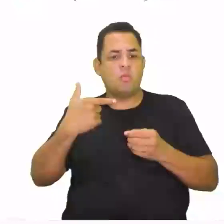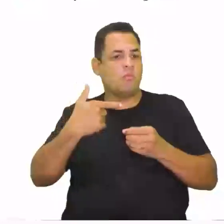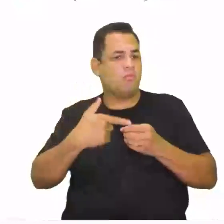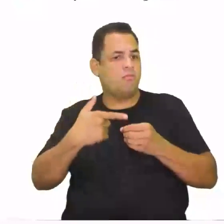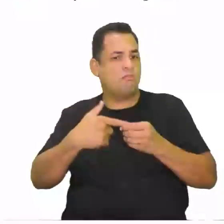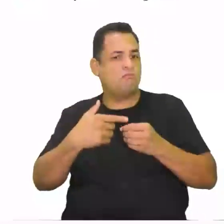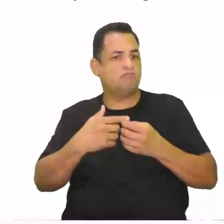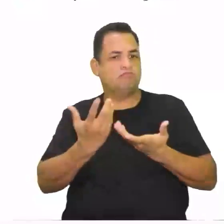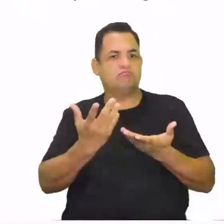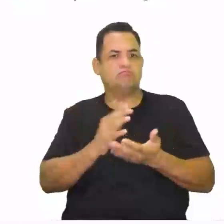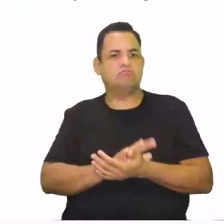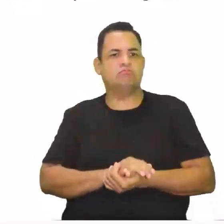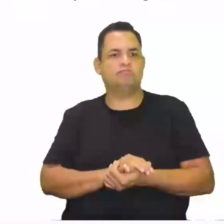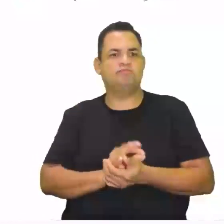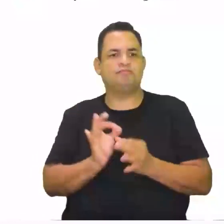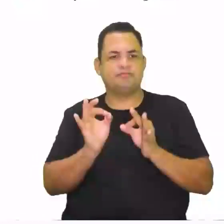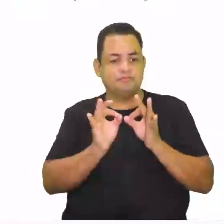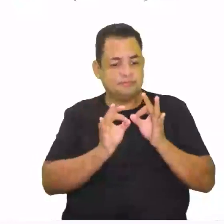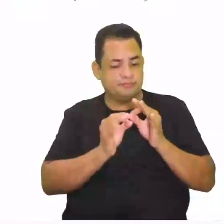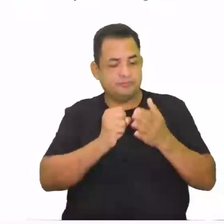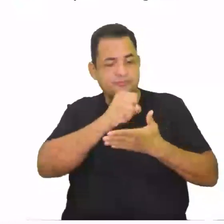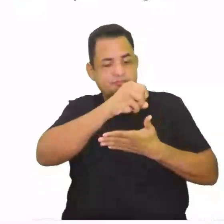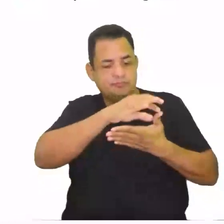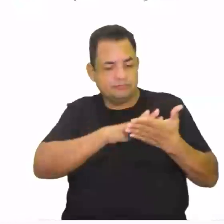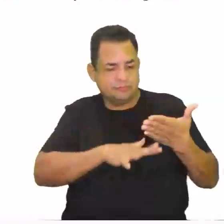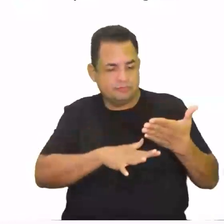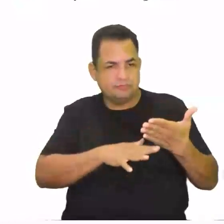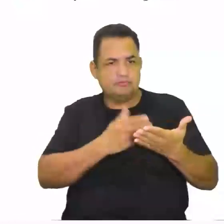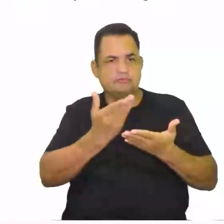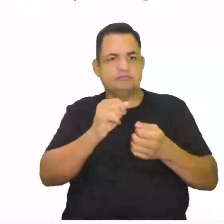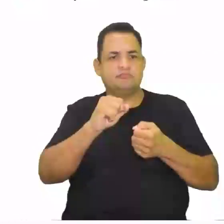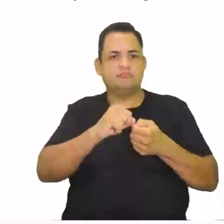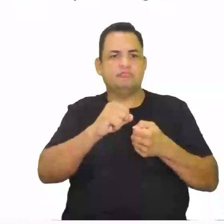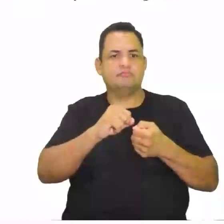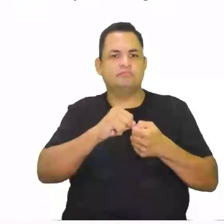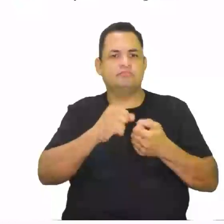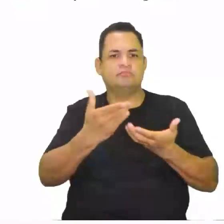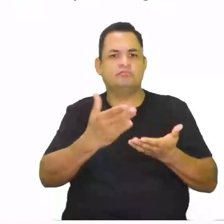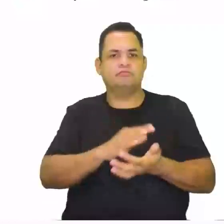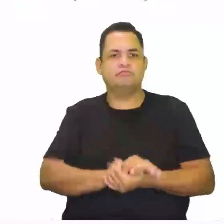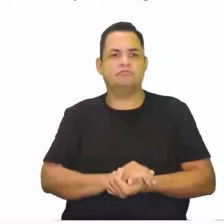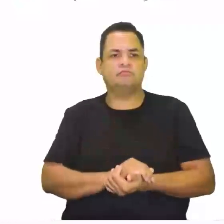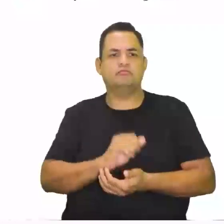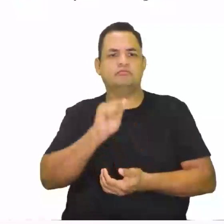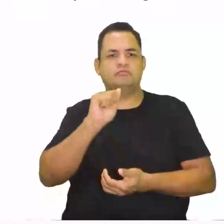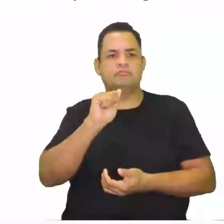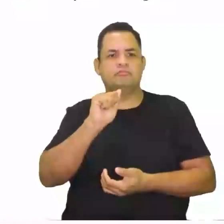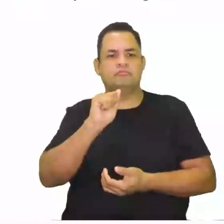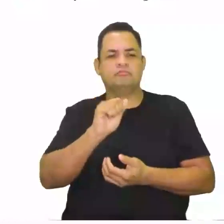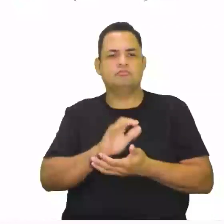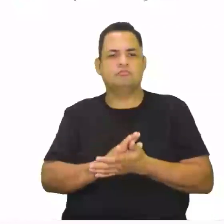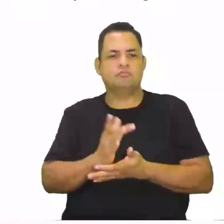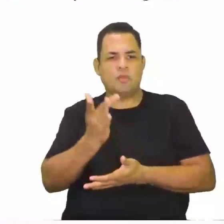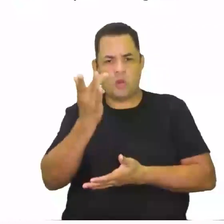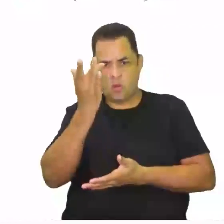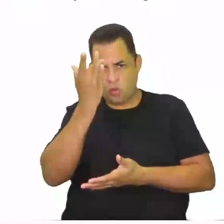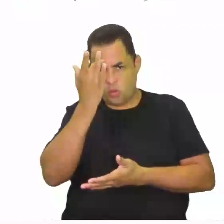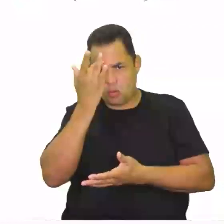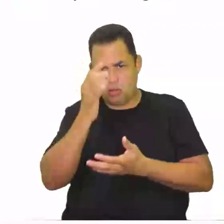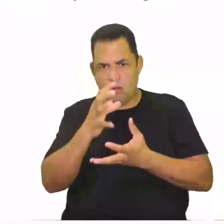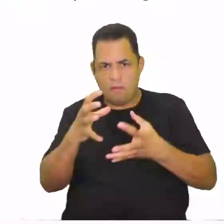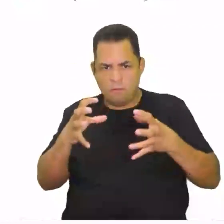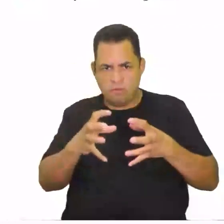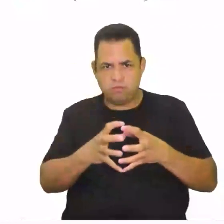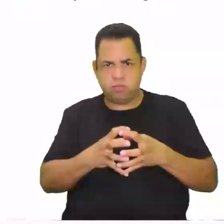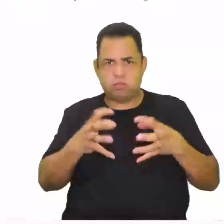como combustíveis. Aí vem a atividade que é para você fazer. Letra A.